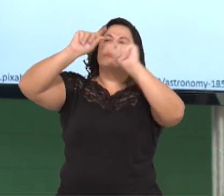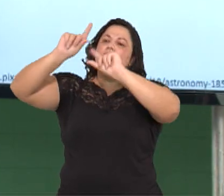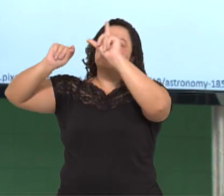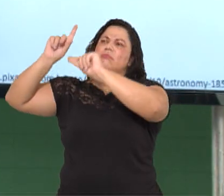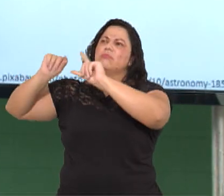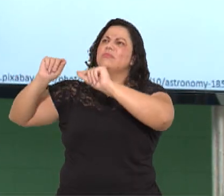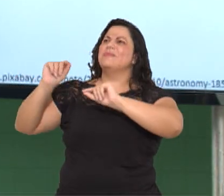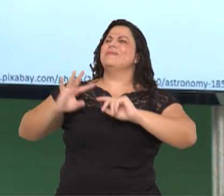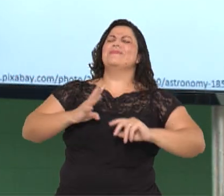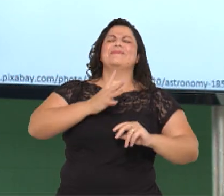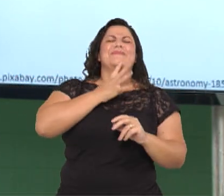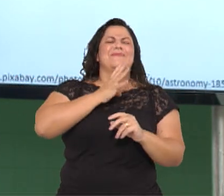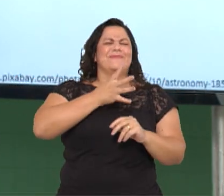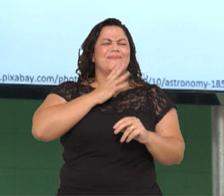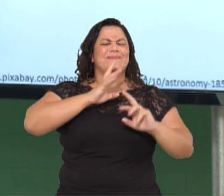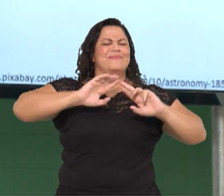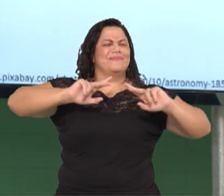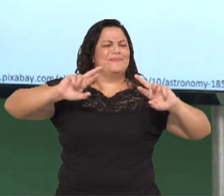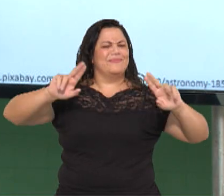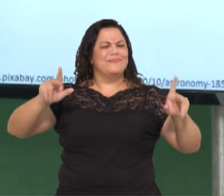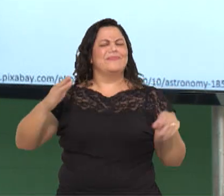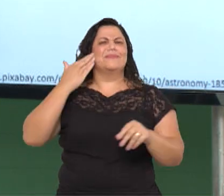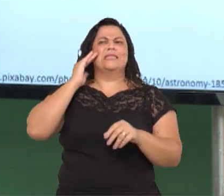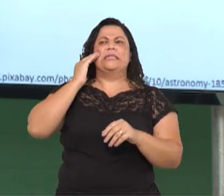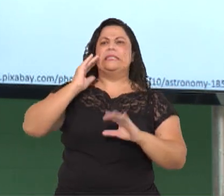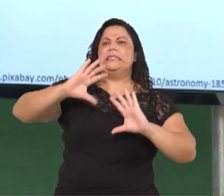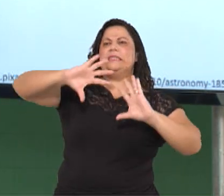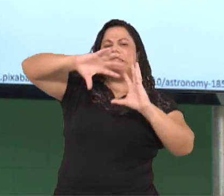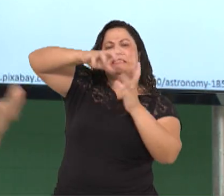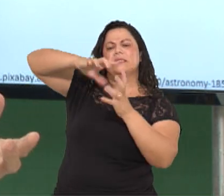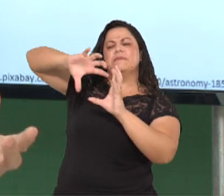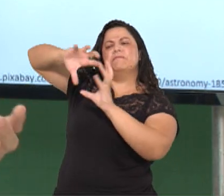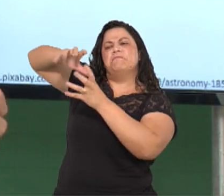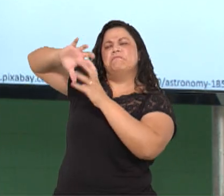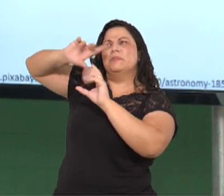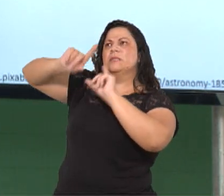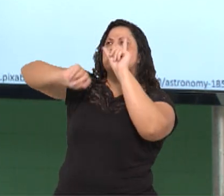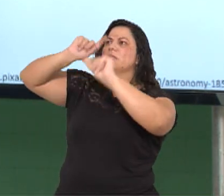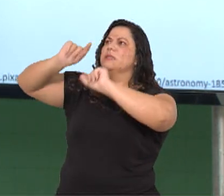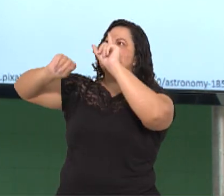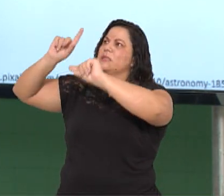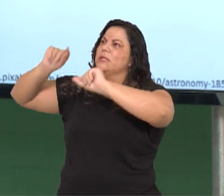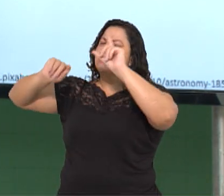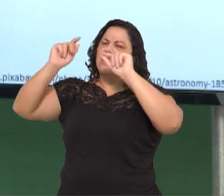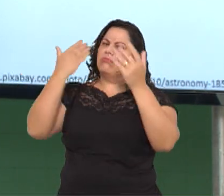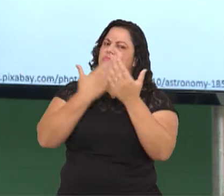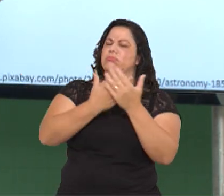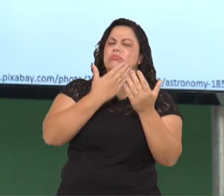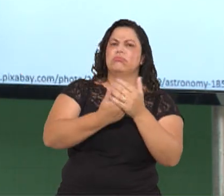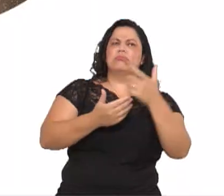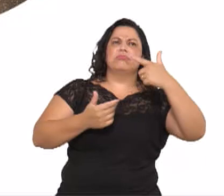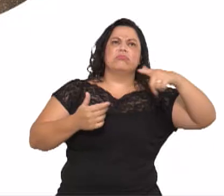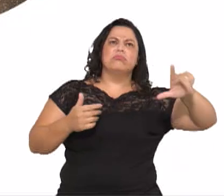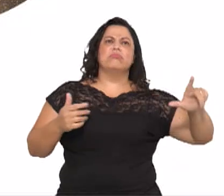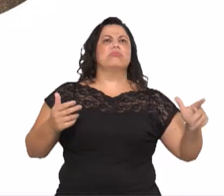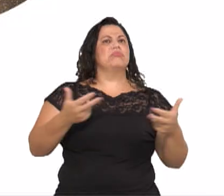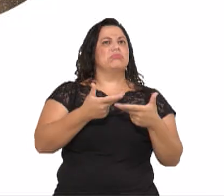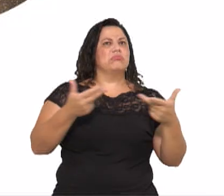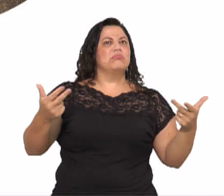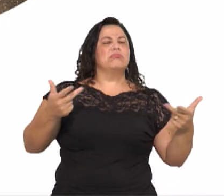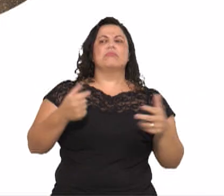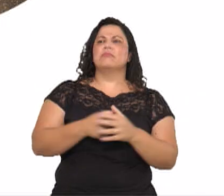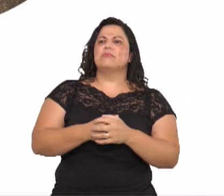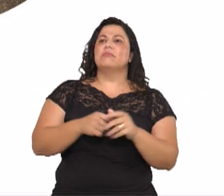de entender esses astros, desses planetas, das estrelas, ela estuda outras coisas. Ela também